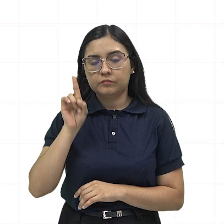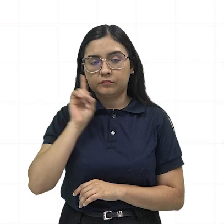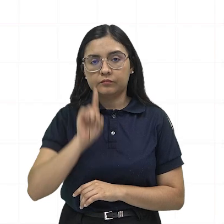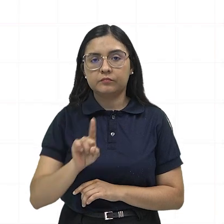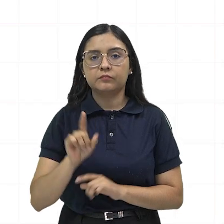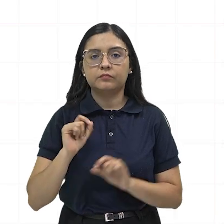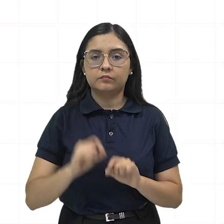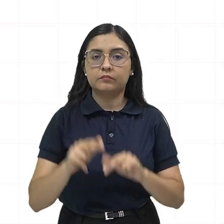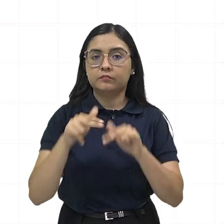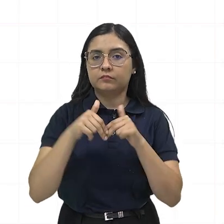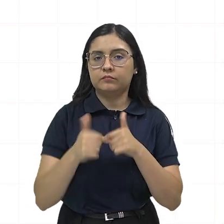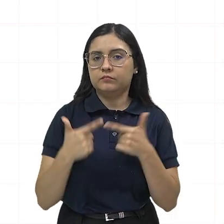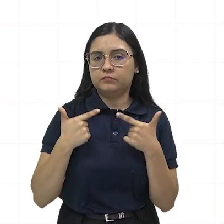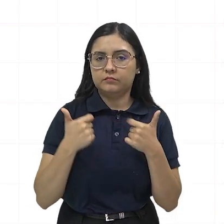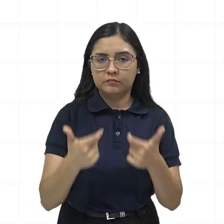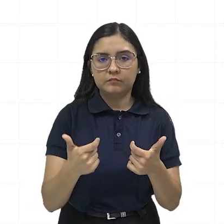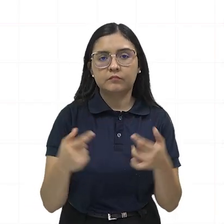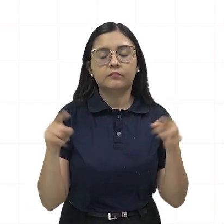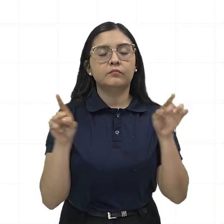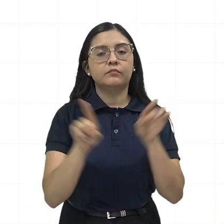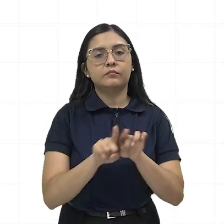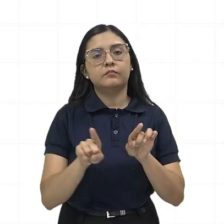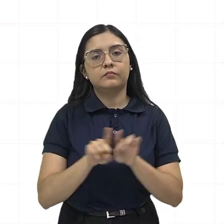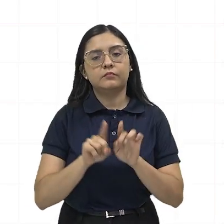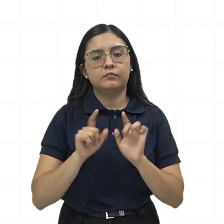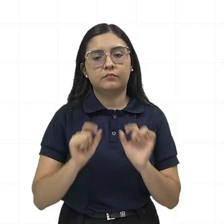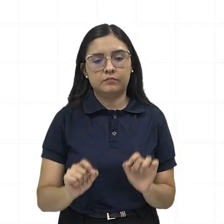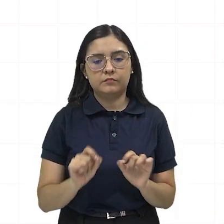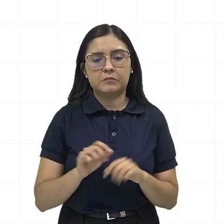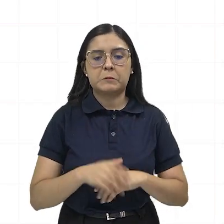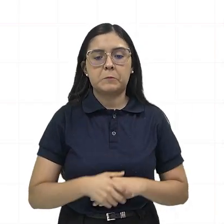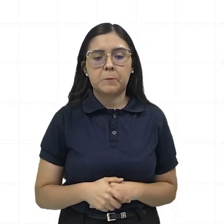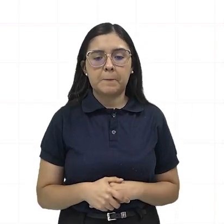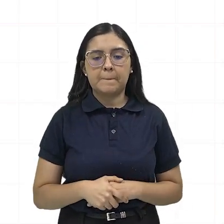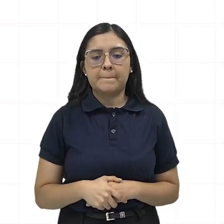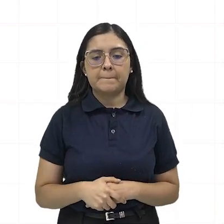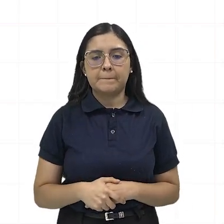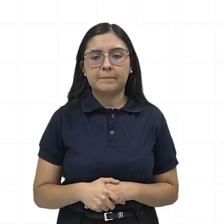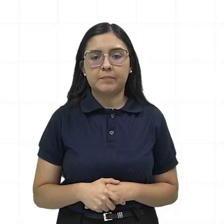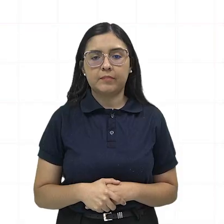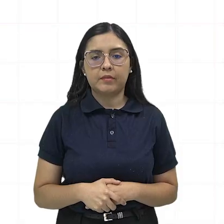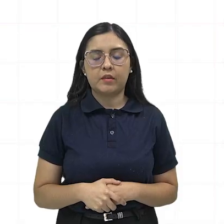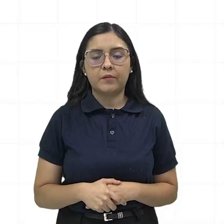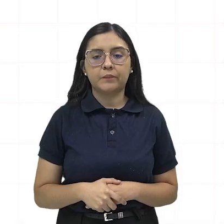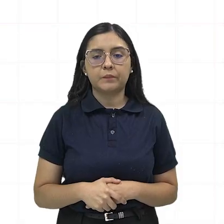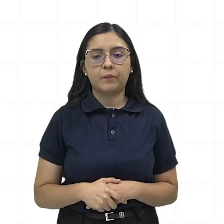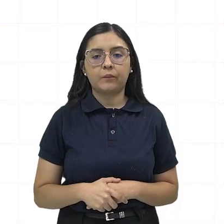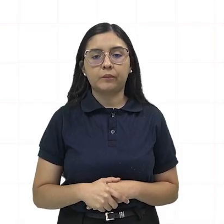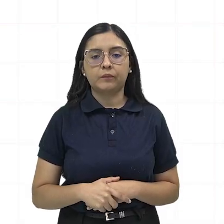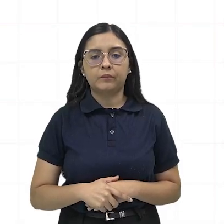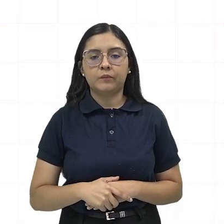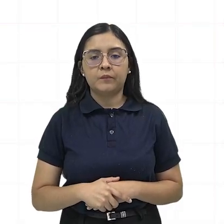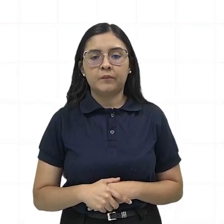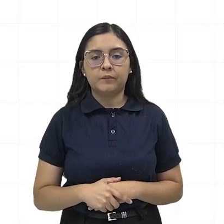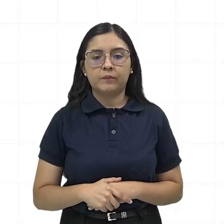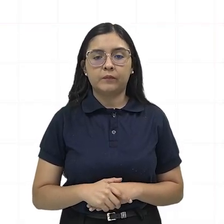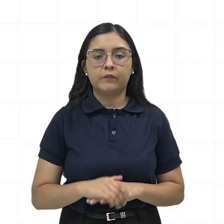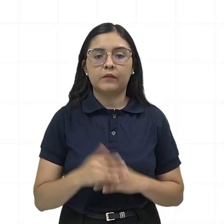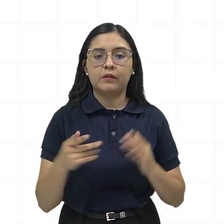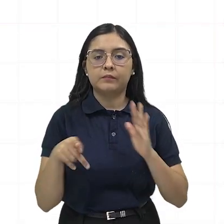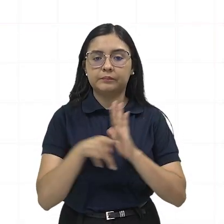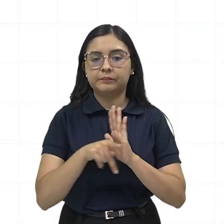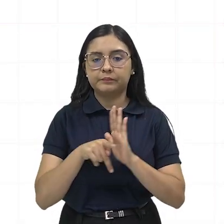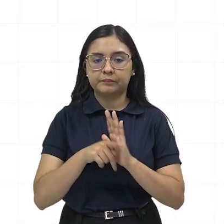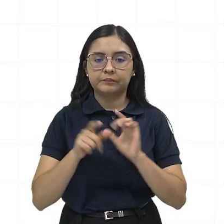partir de guerra, e também ali o Oregon, que também foi uma cessão diplomática que a própria